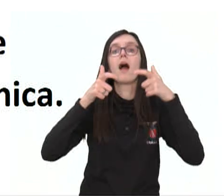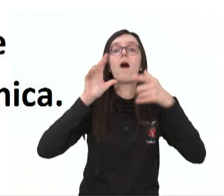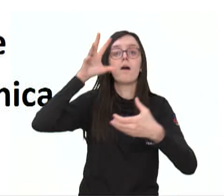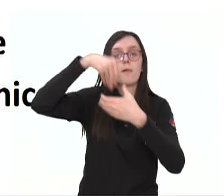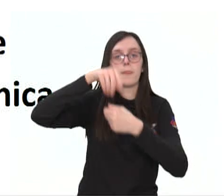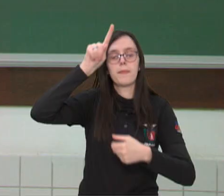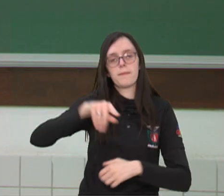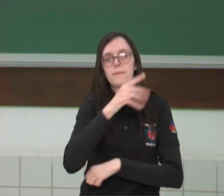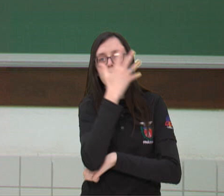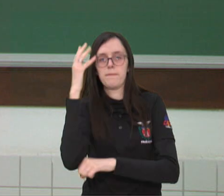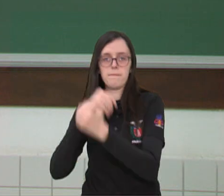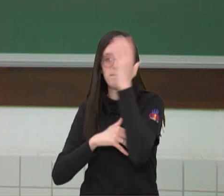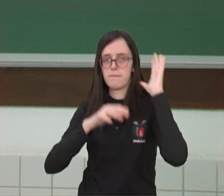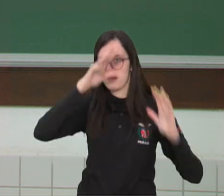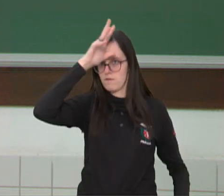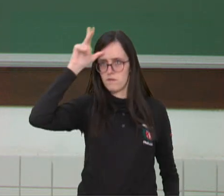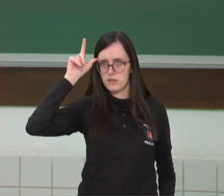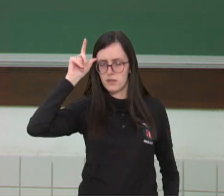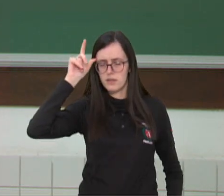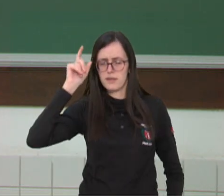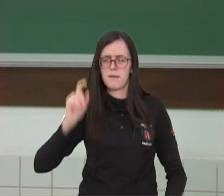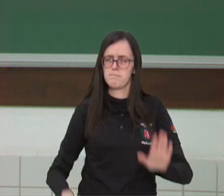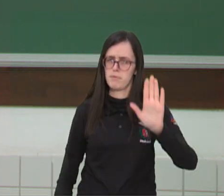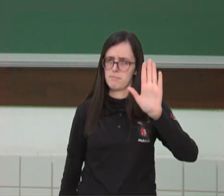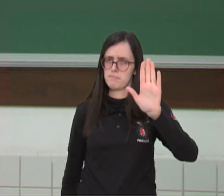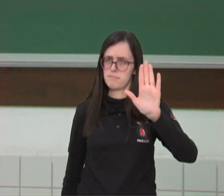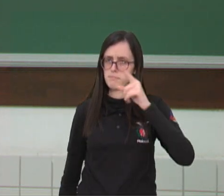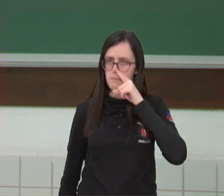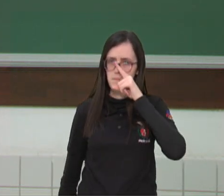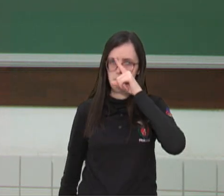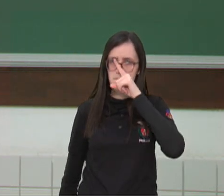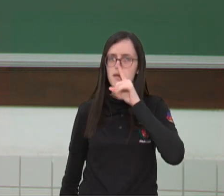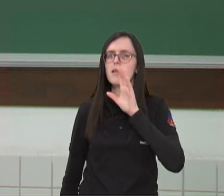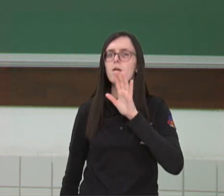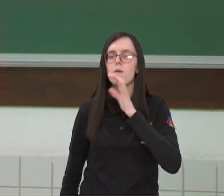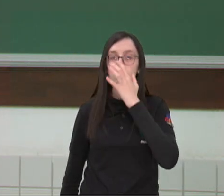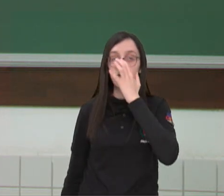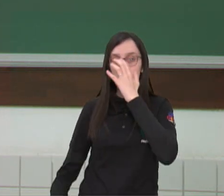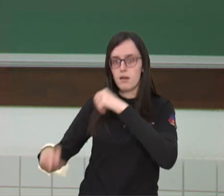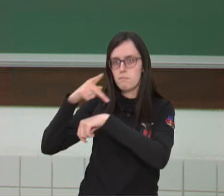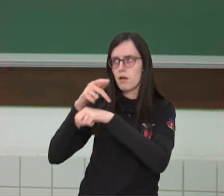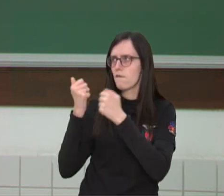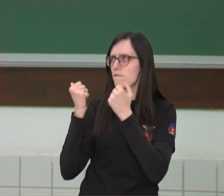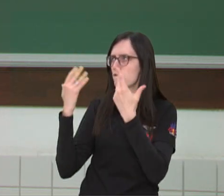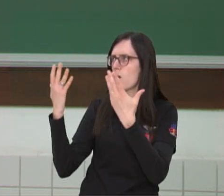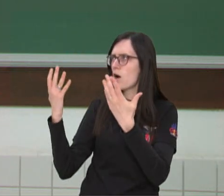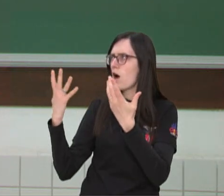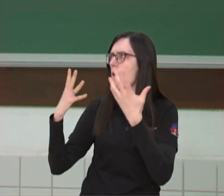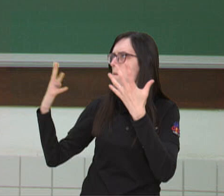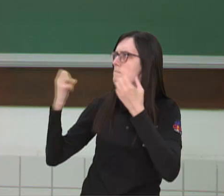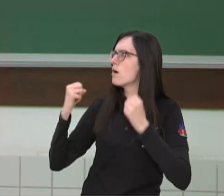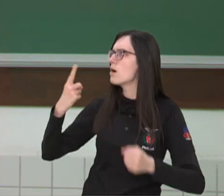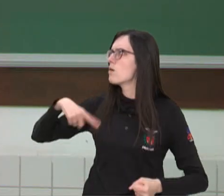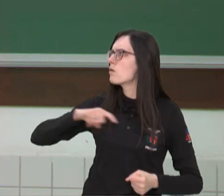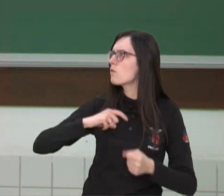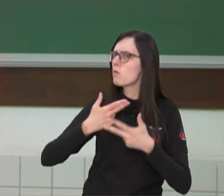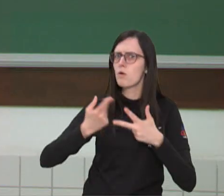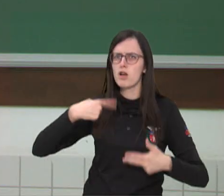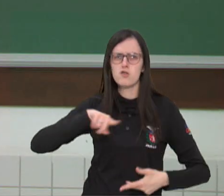da selva amazônica. Opa, temos um perigo. Países estrangeiros estão tentando tomar algo que nós